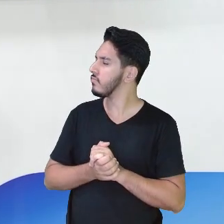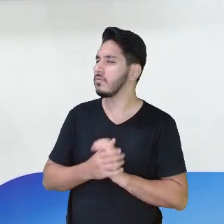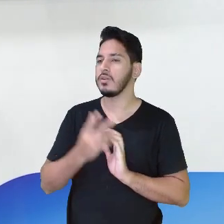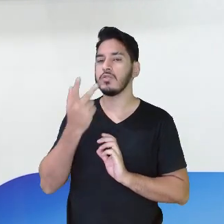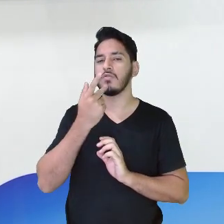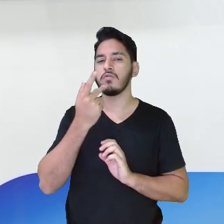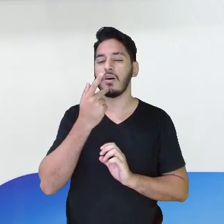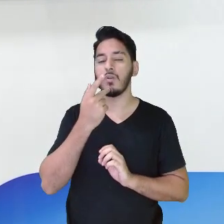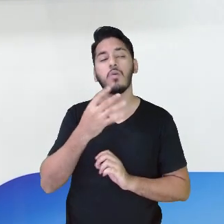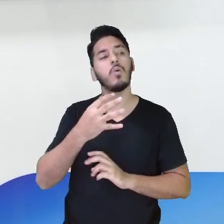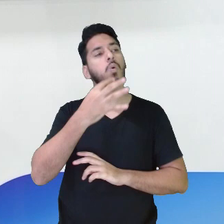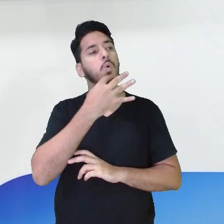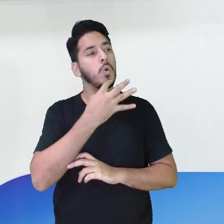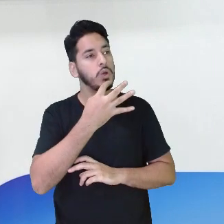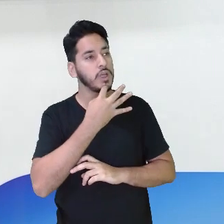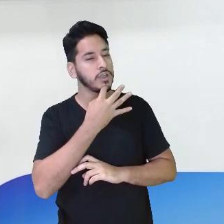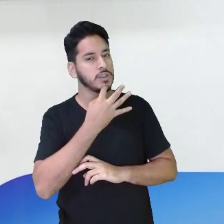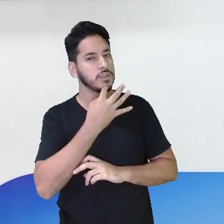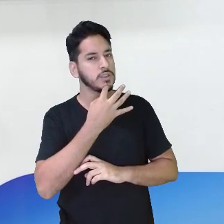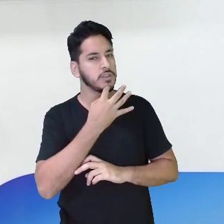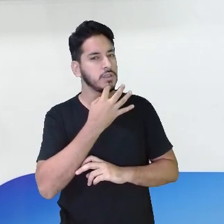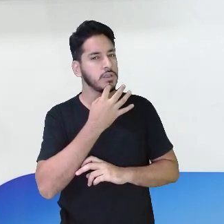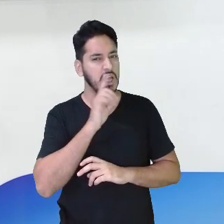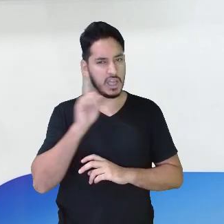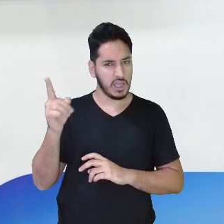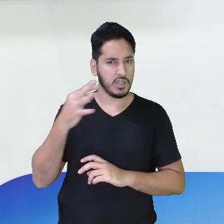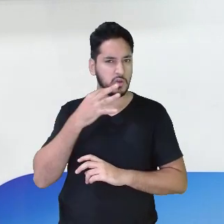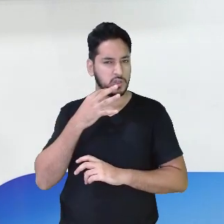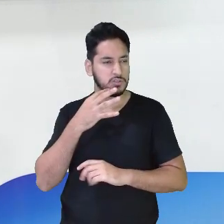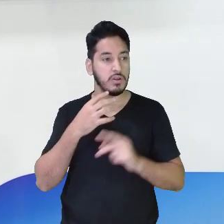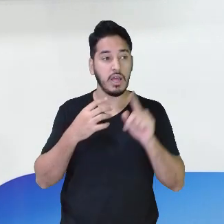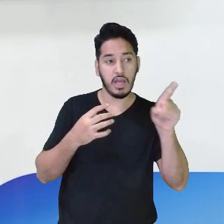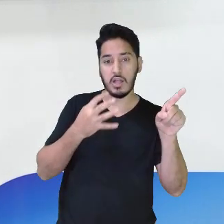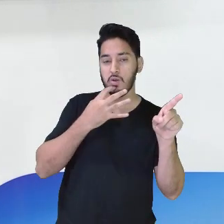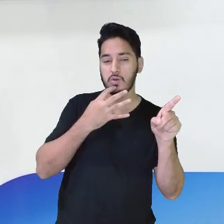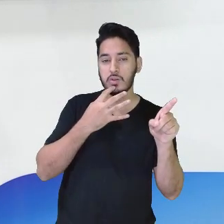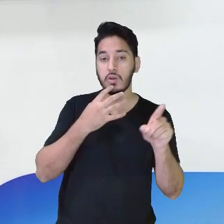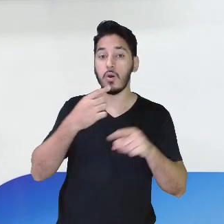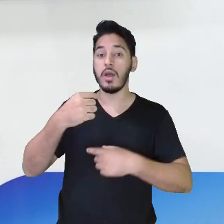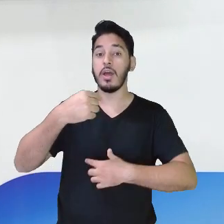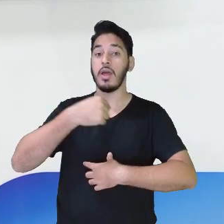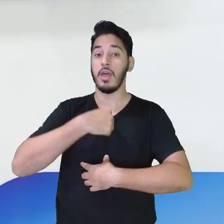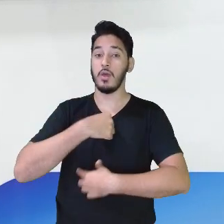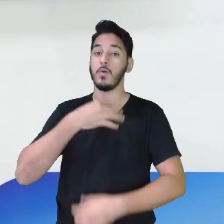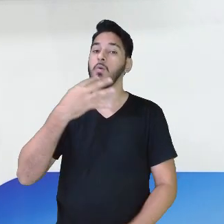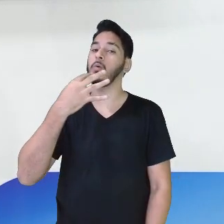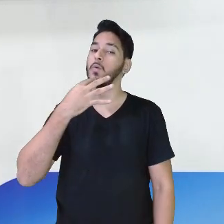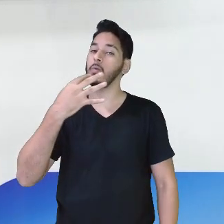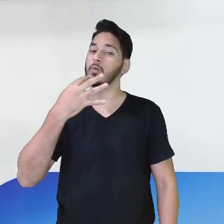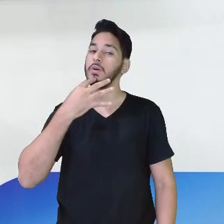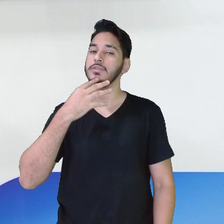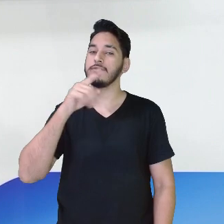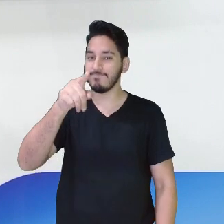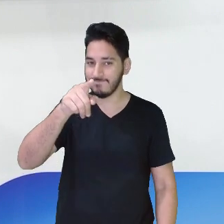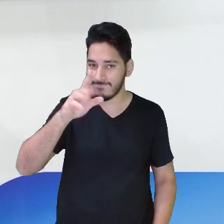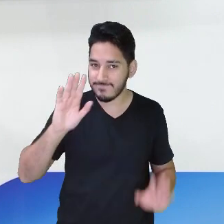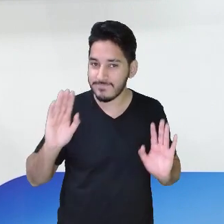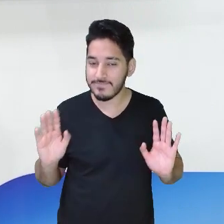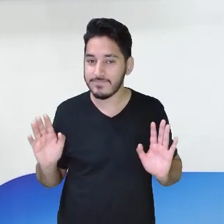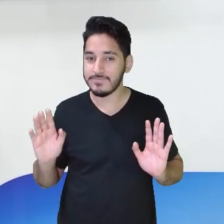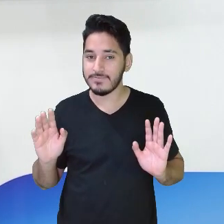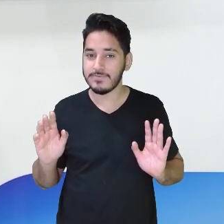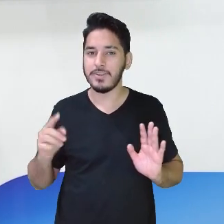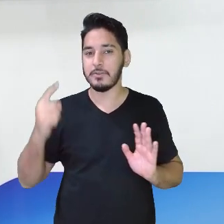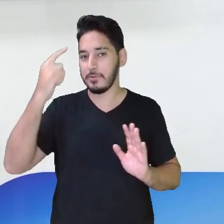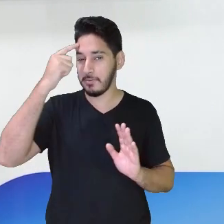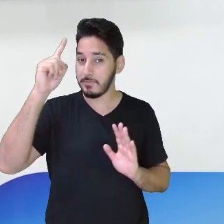assim, conheço, é ele conheço, ela conheço ou é eu conheço? Peguei você, não